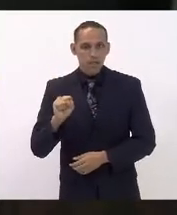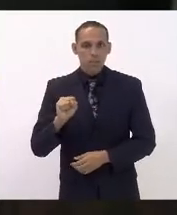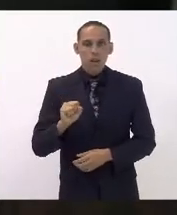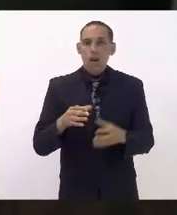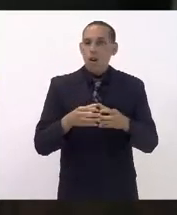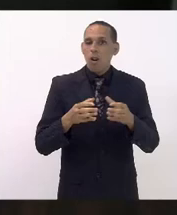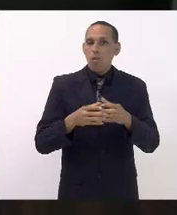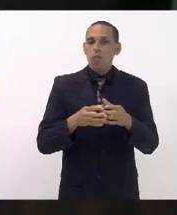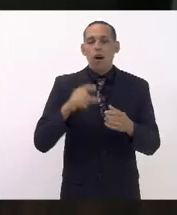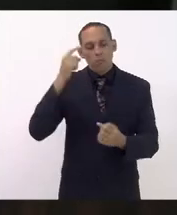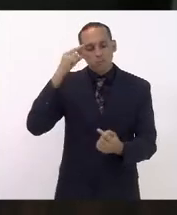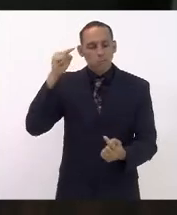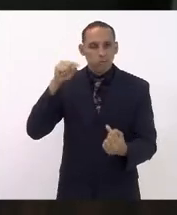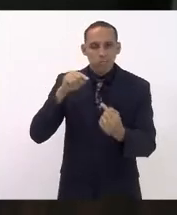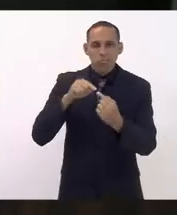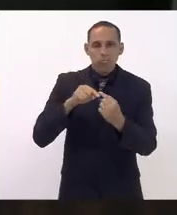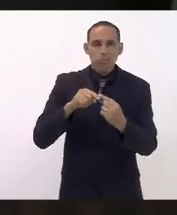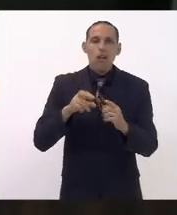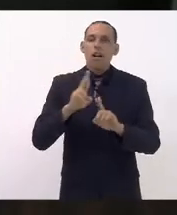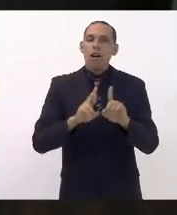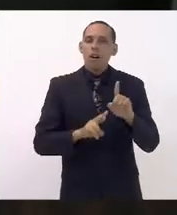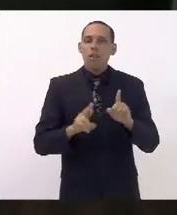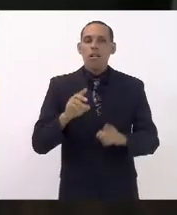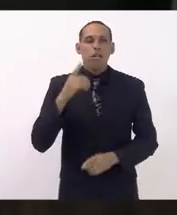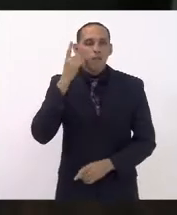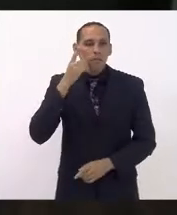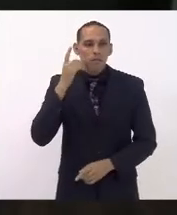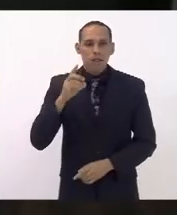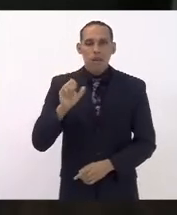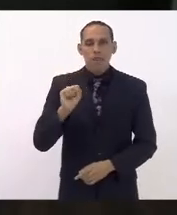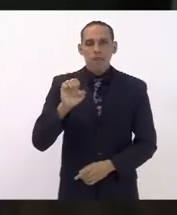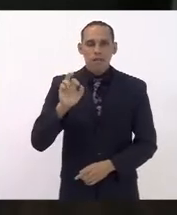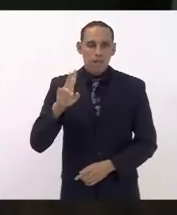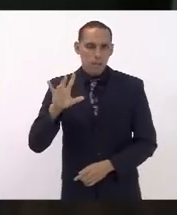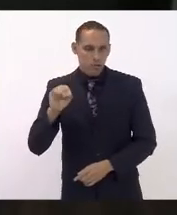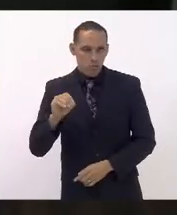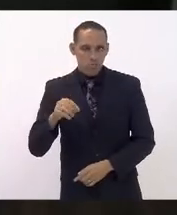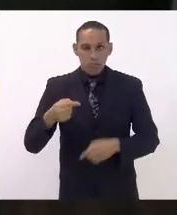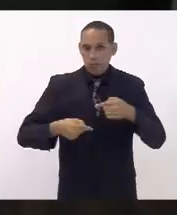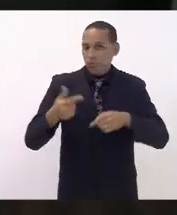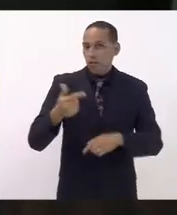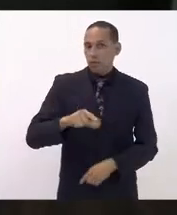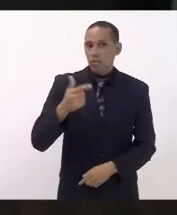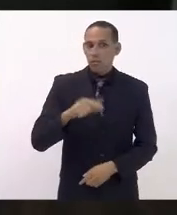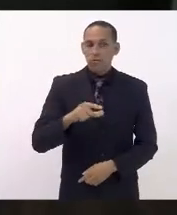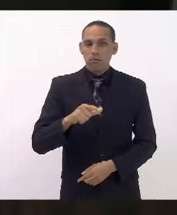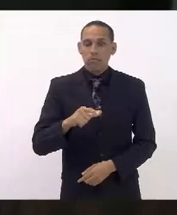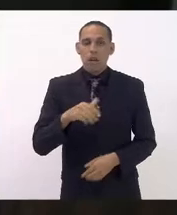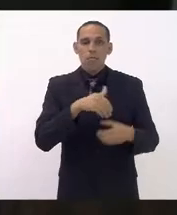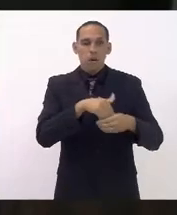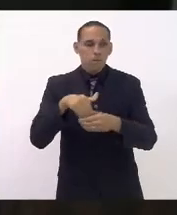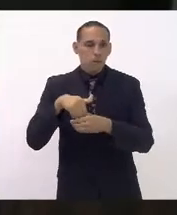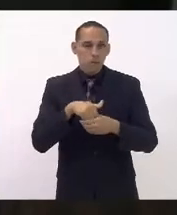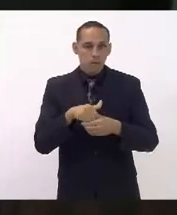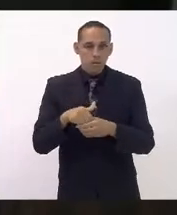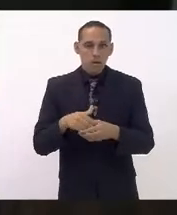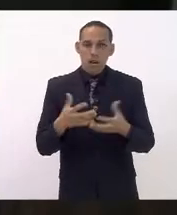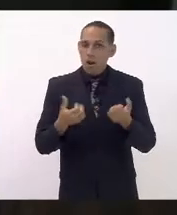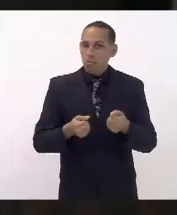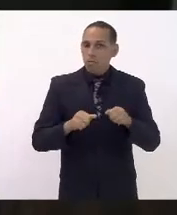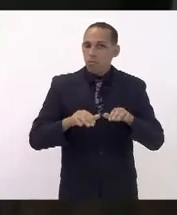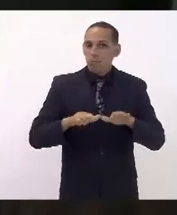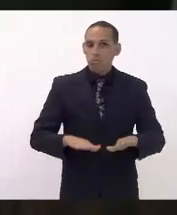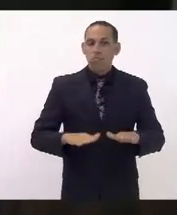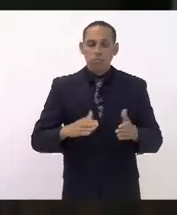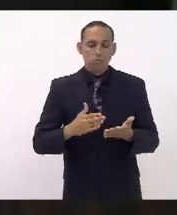Externas, favorável, relator, deputado Sérgio Fernandes. Em discussão, não havendo que queira discutir, encerrada a discussão, em votação, senhores que aprovam,